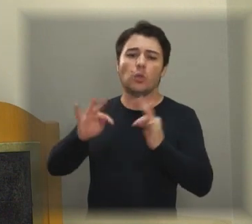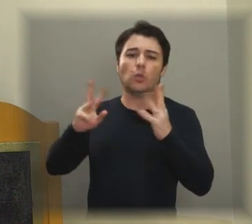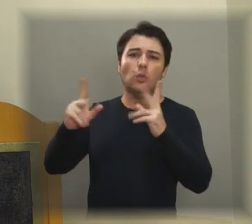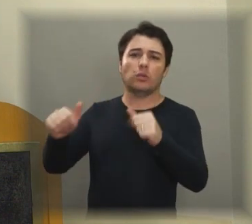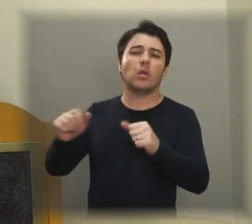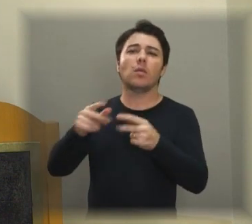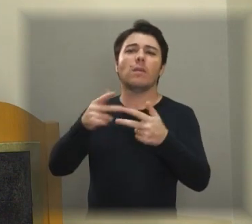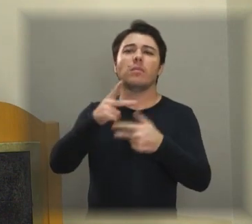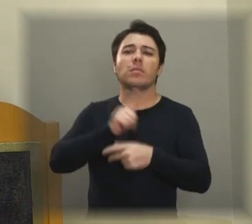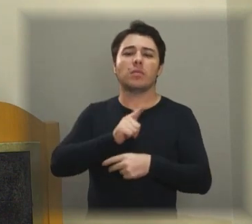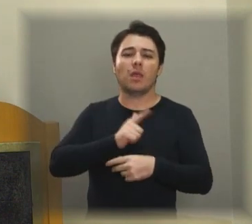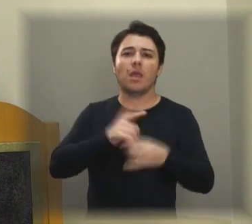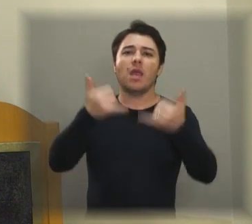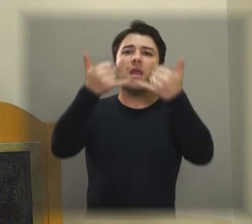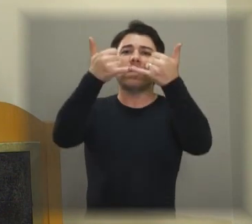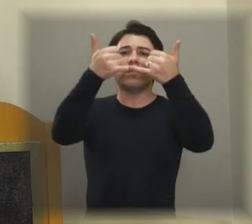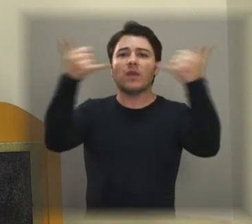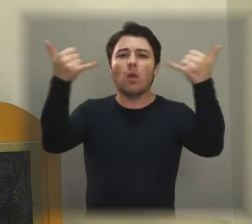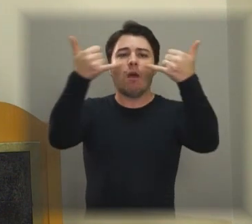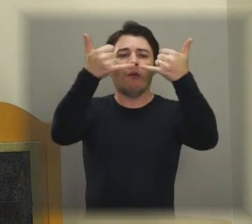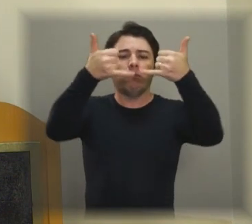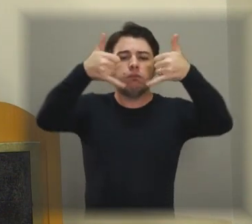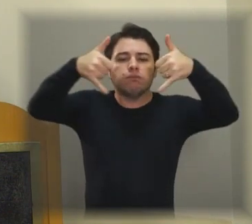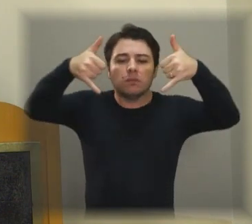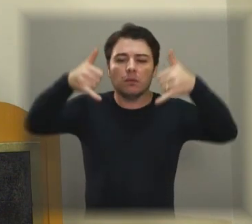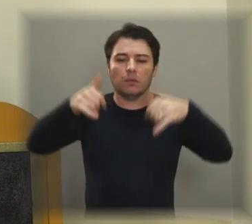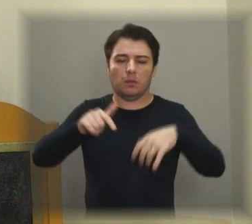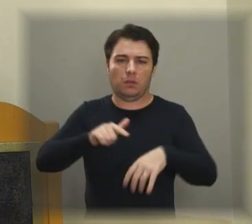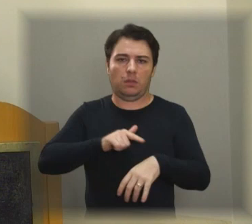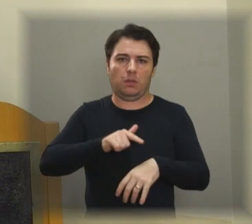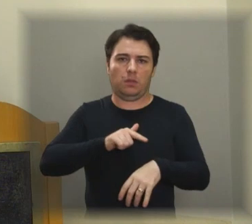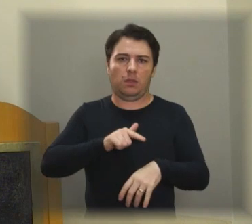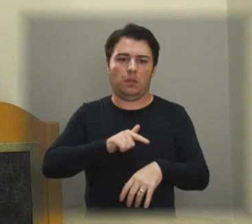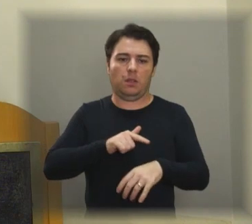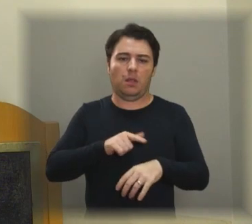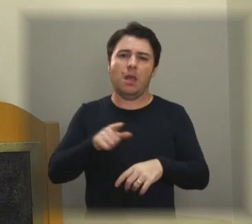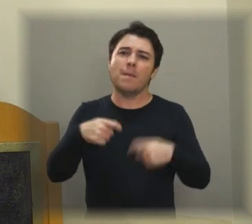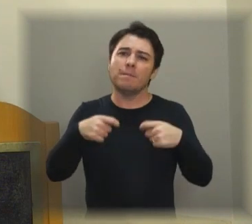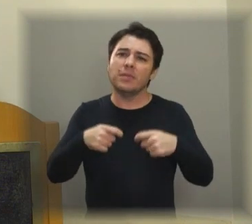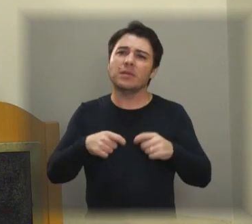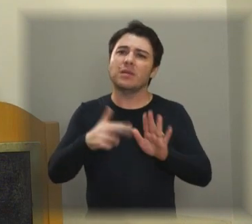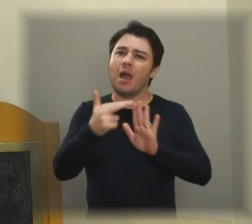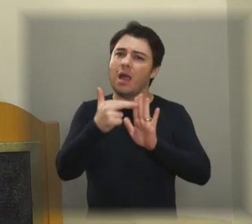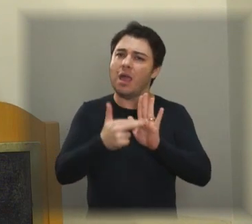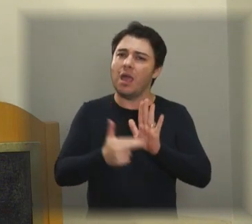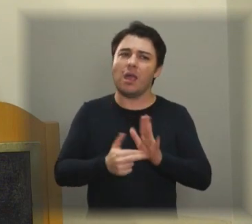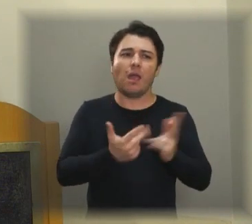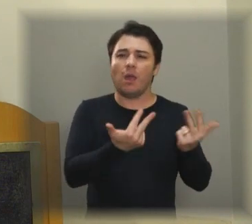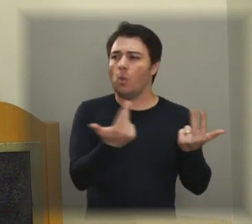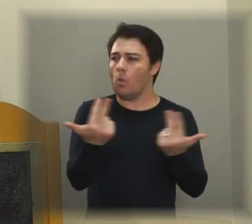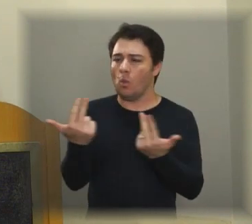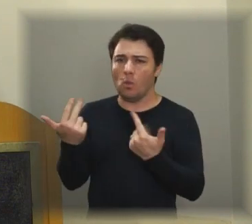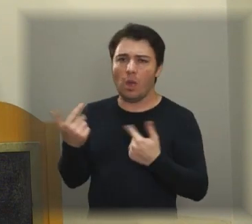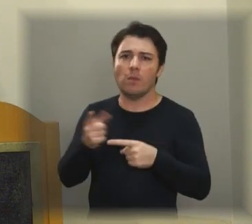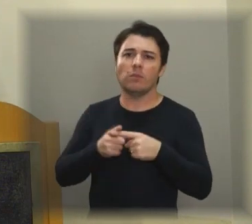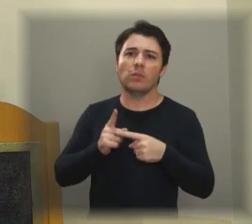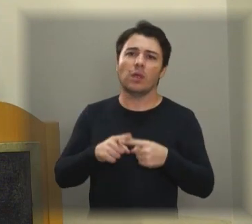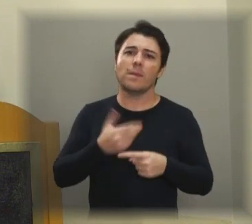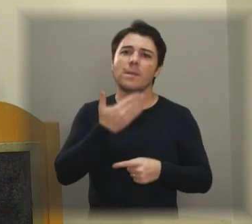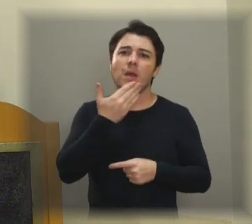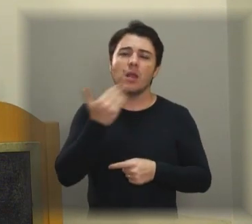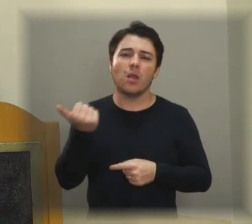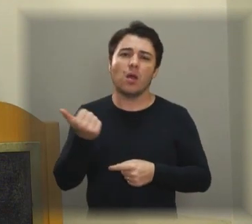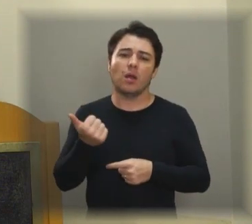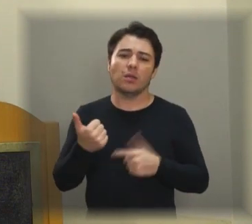passa a cidade né Aquele monte de fiação todas as outras né tem que ter uma padronização para garantir um melhor funcionamento